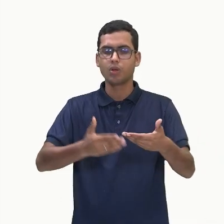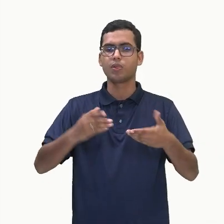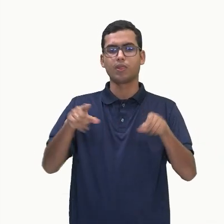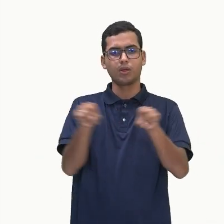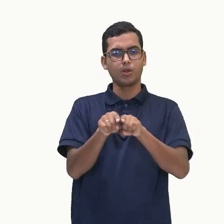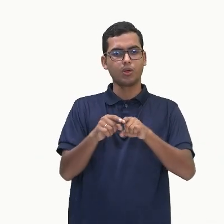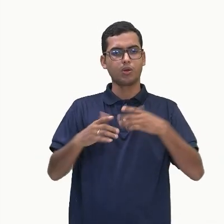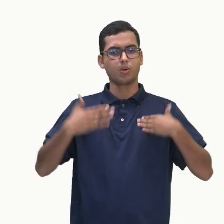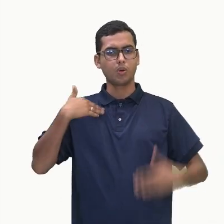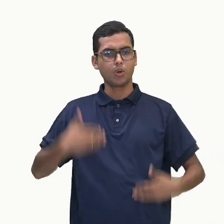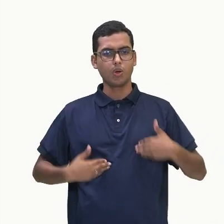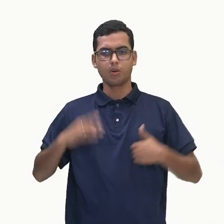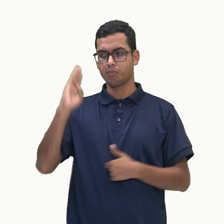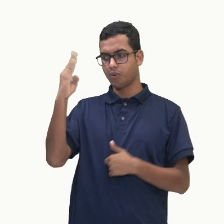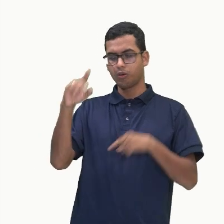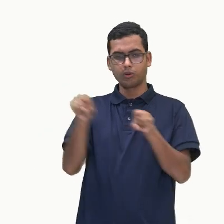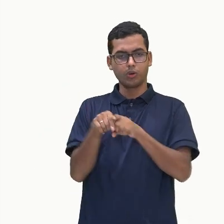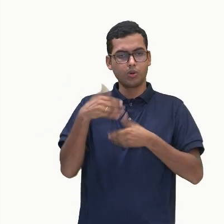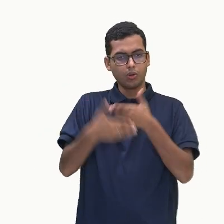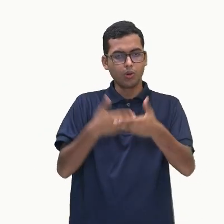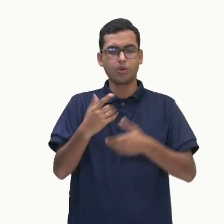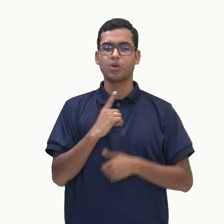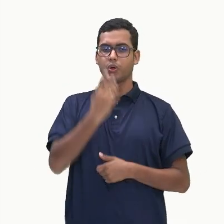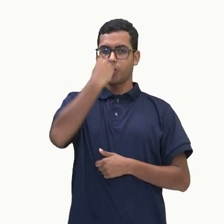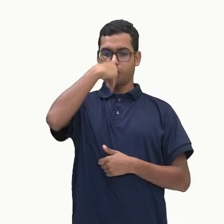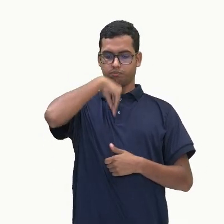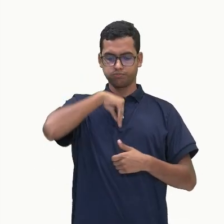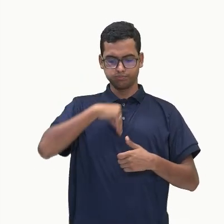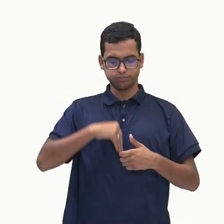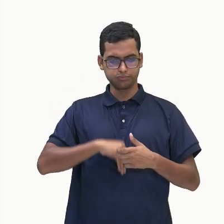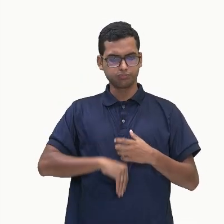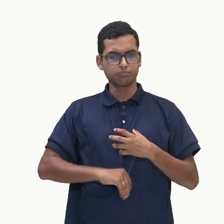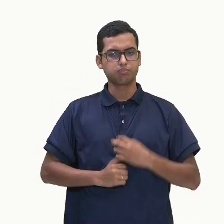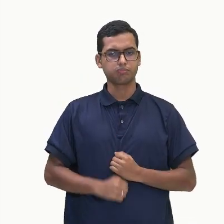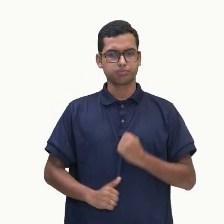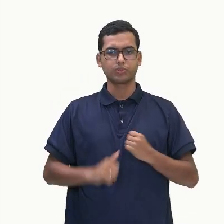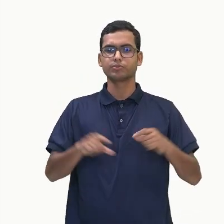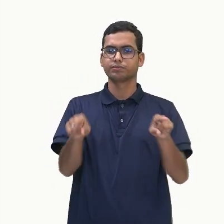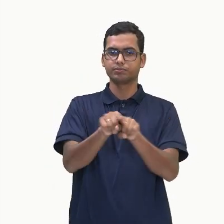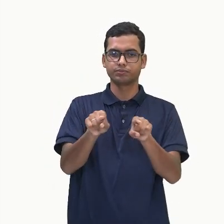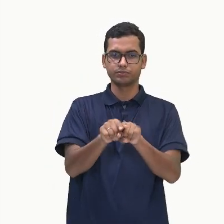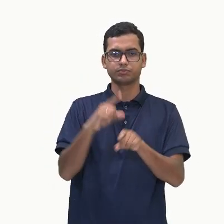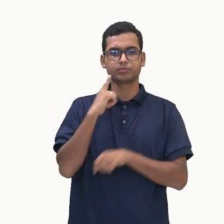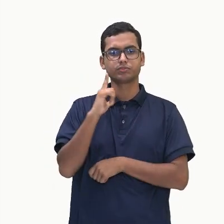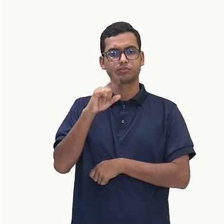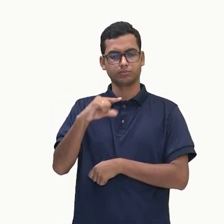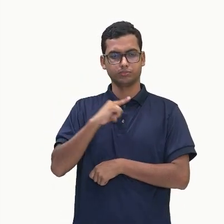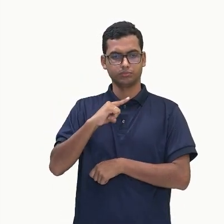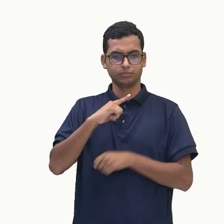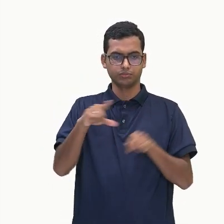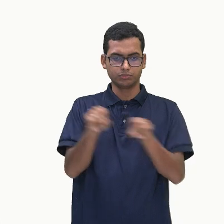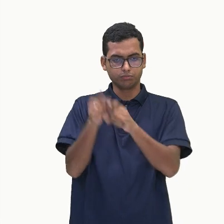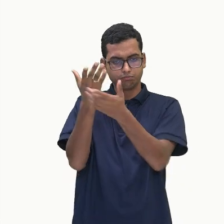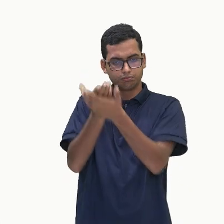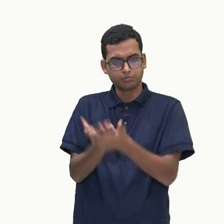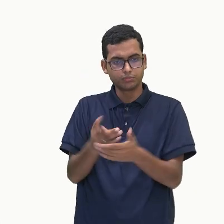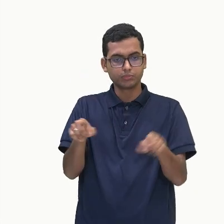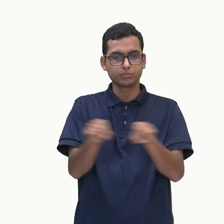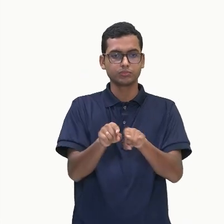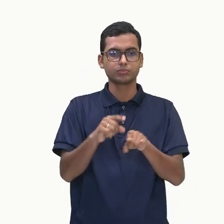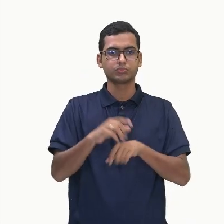processo de digestão, ele é estudado pela fisiologia. A morfologia estuda a forma e estrutura